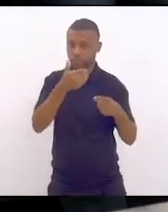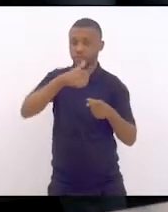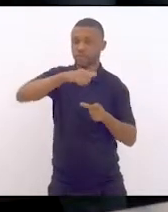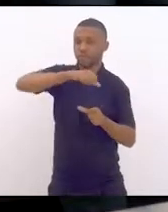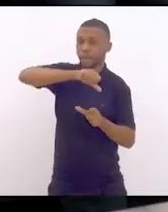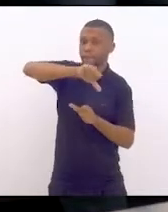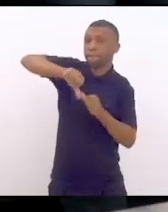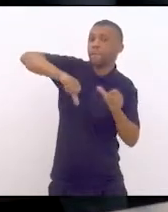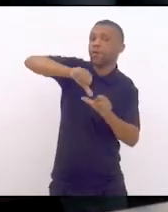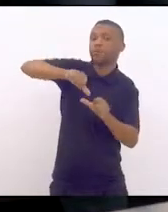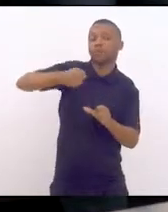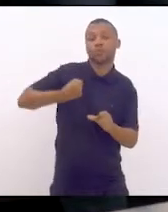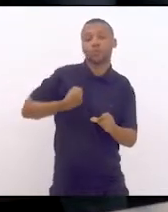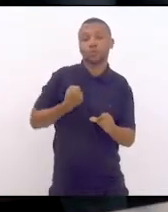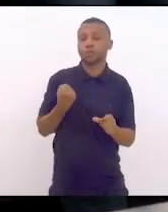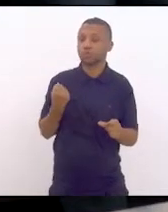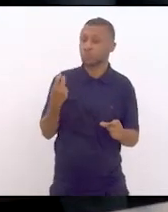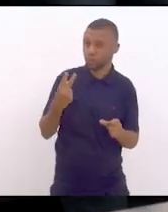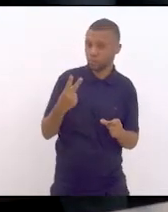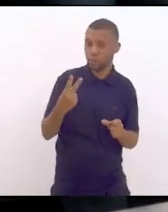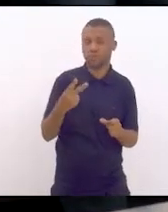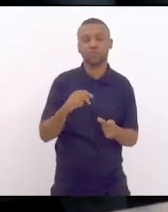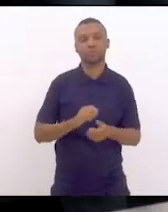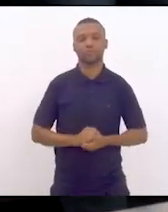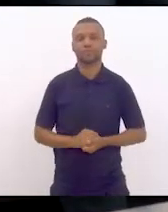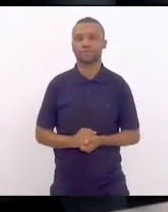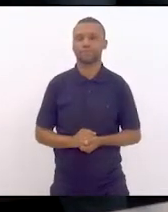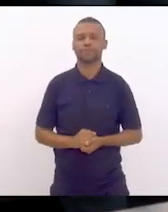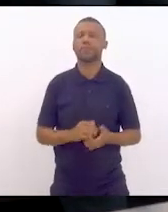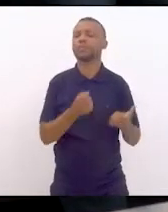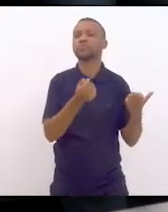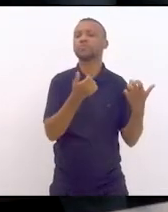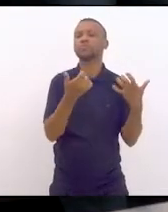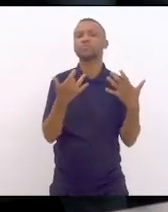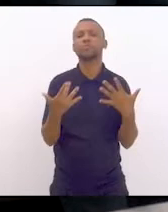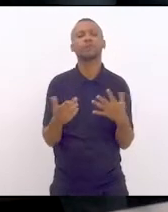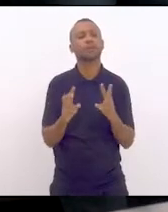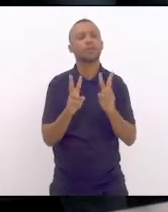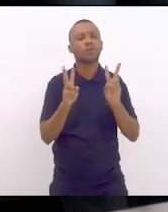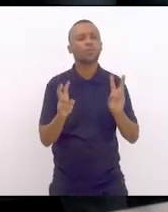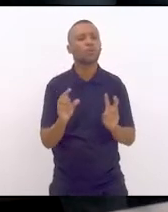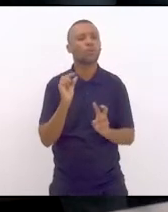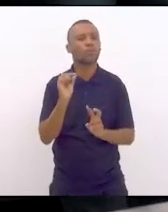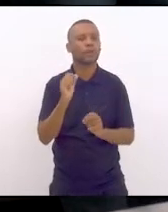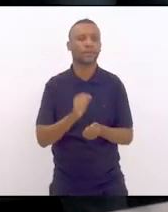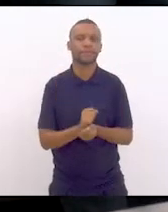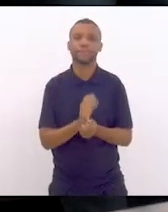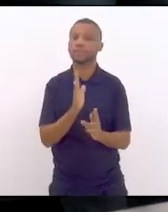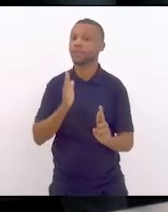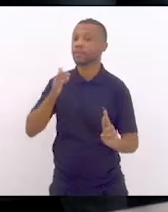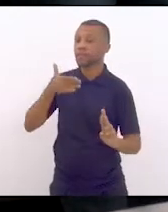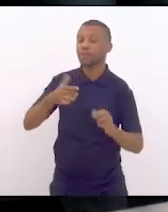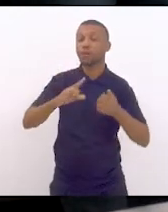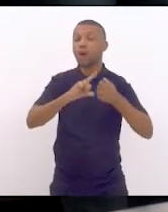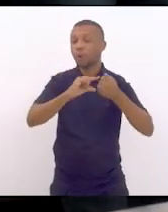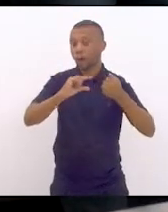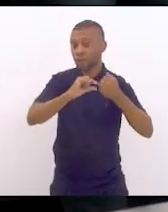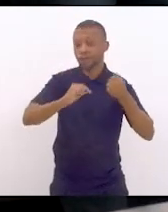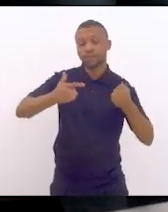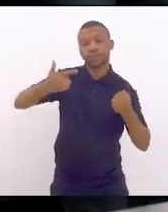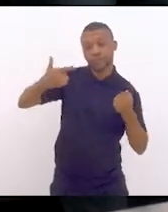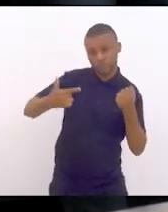modificativa número 2 diz respeito ao artigo 2º